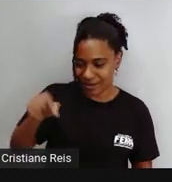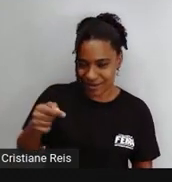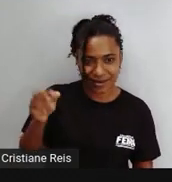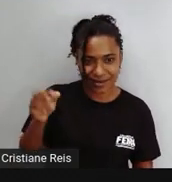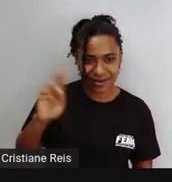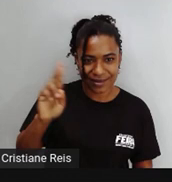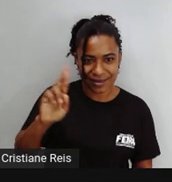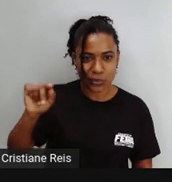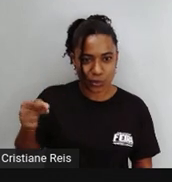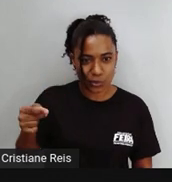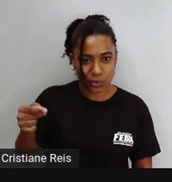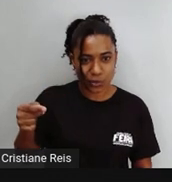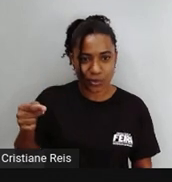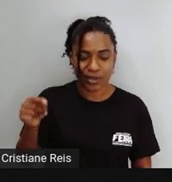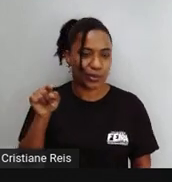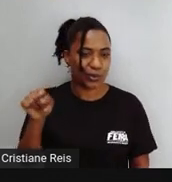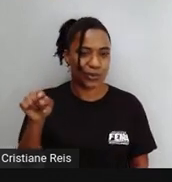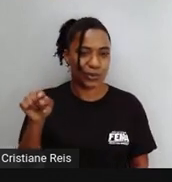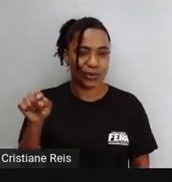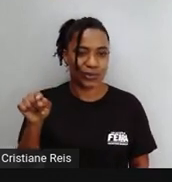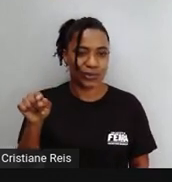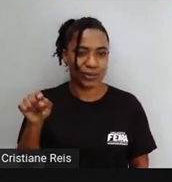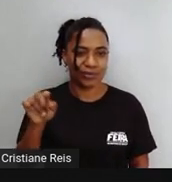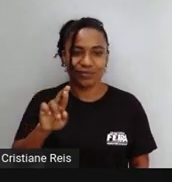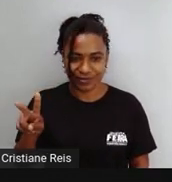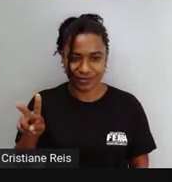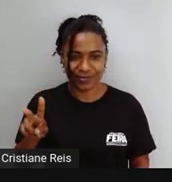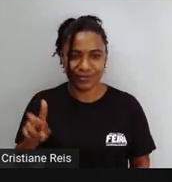ok? Então vamos explorar aqui os